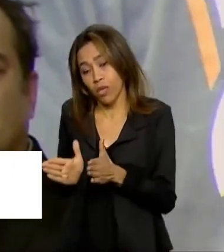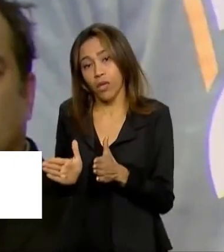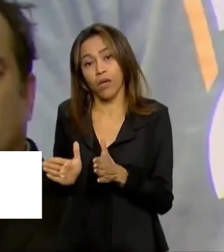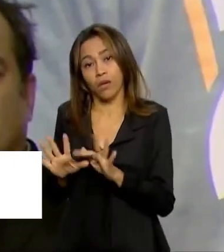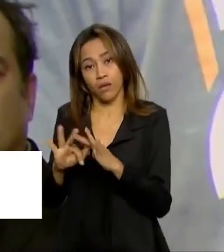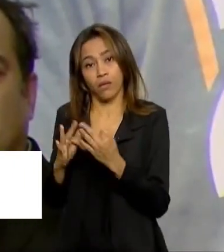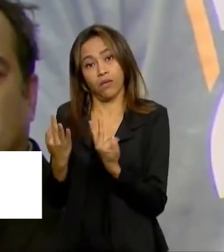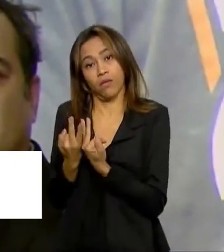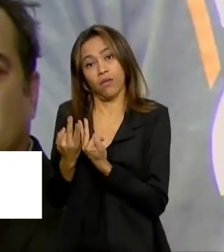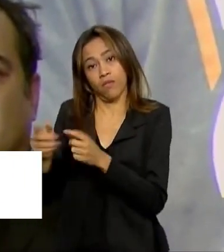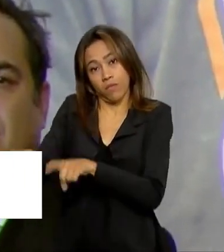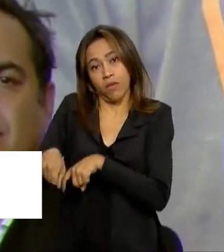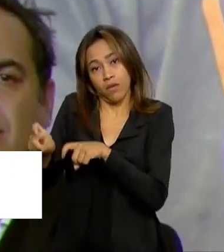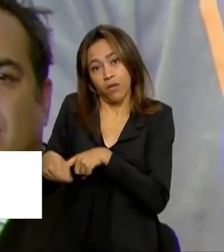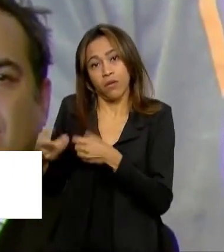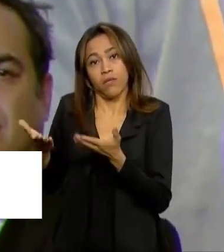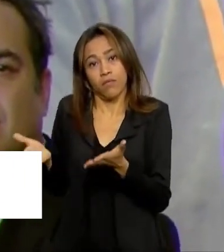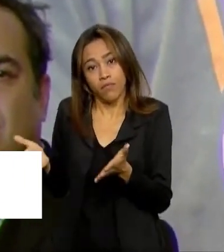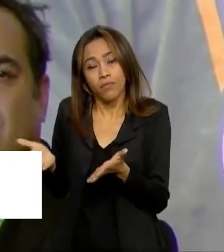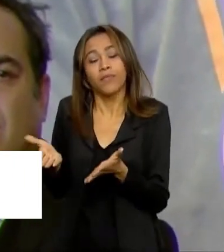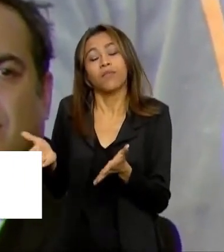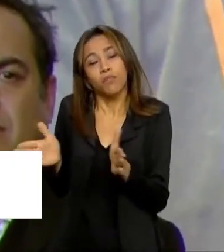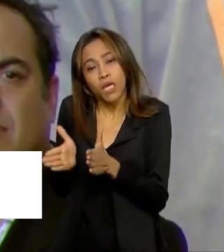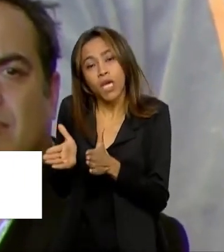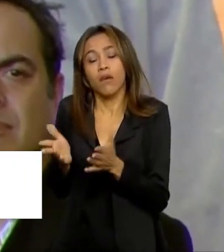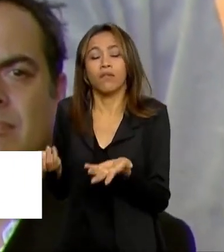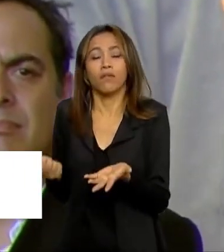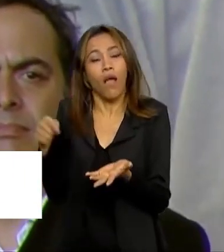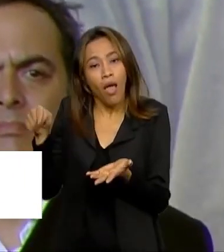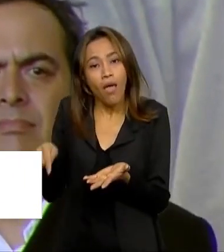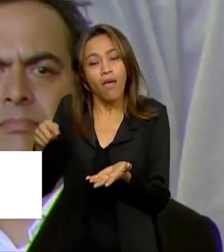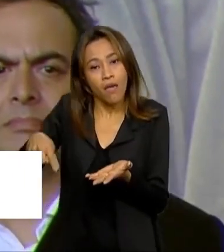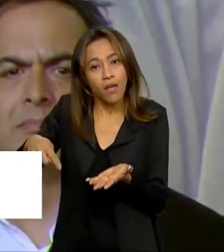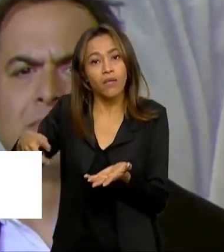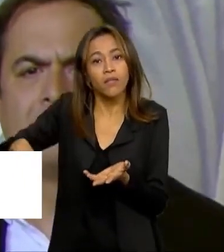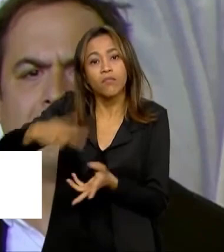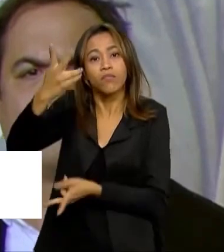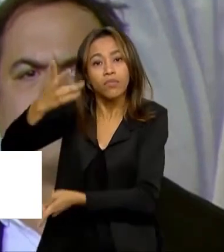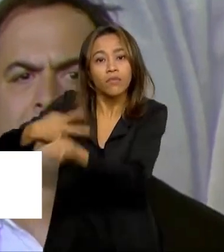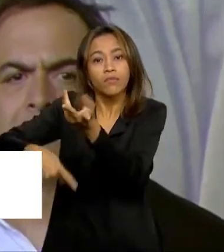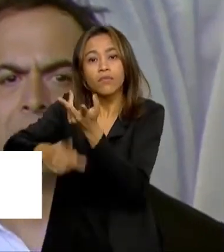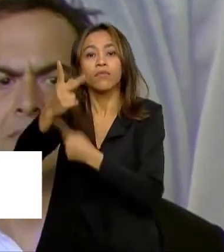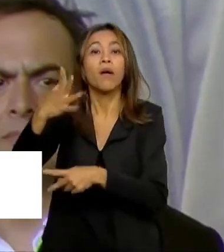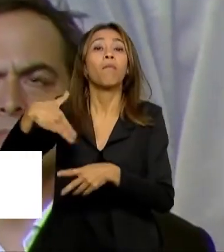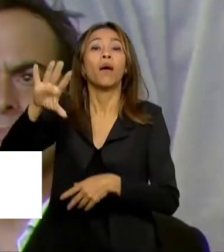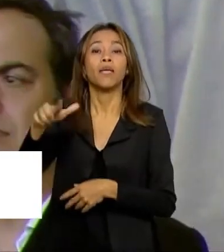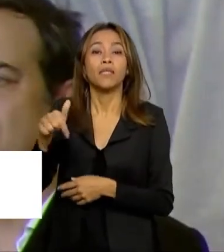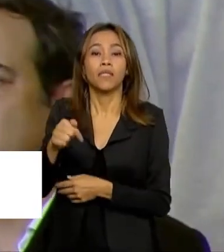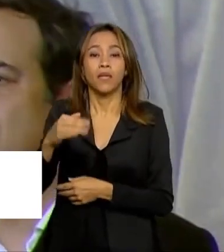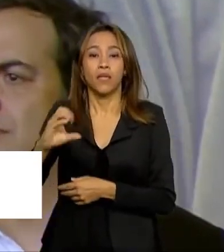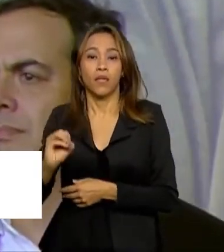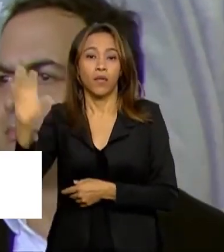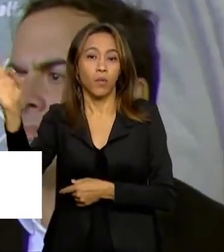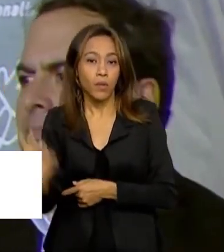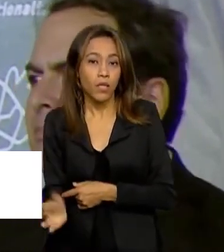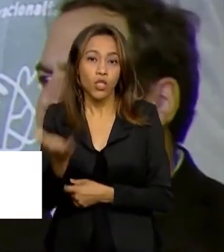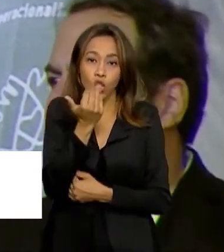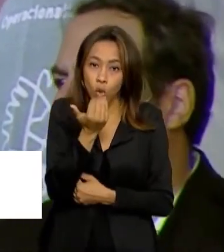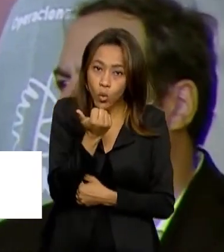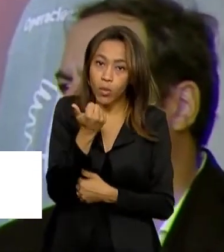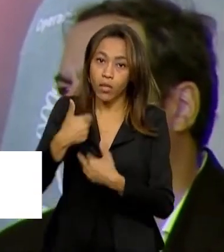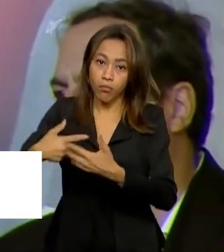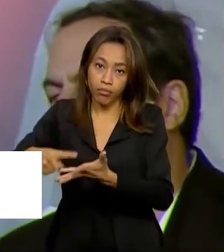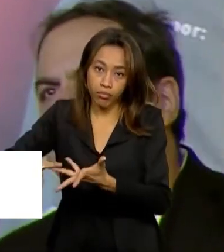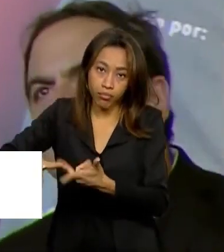pequeno e do médio produtor, que é quem colocam mais de 70% do alimento que